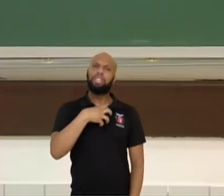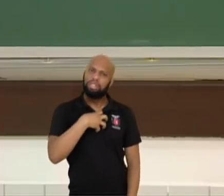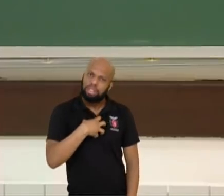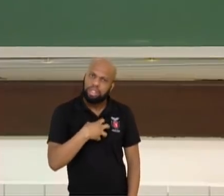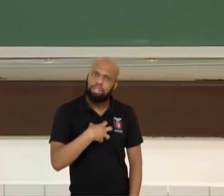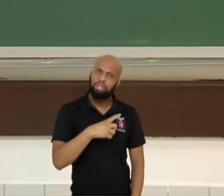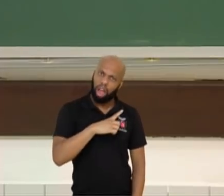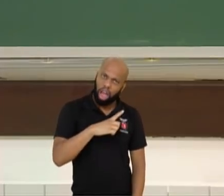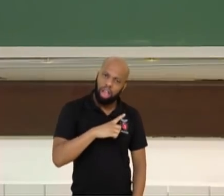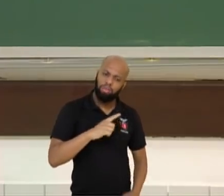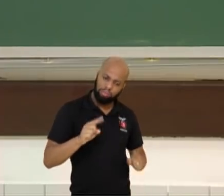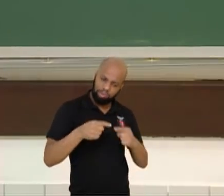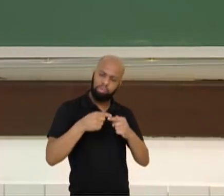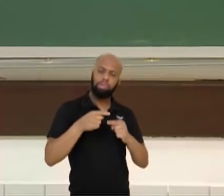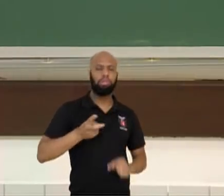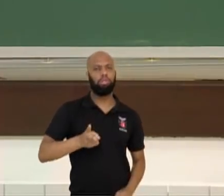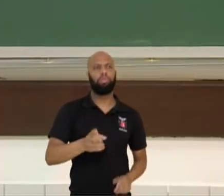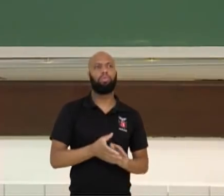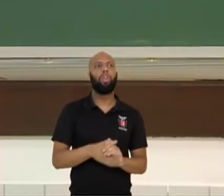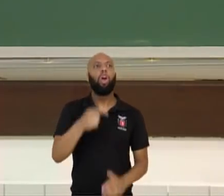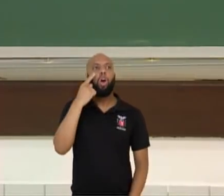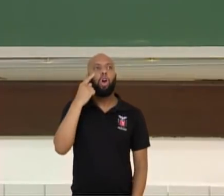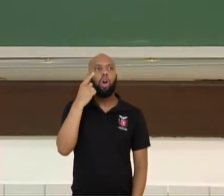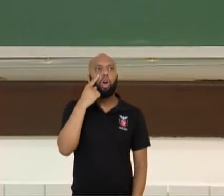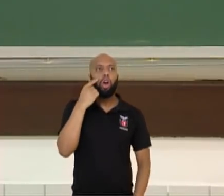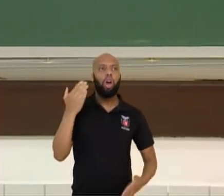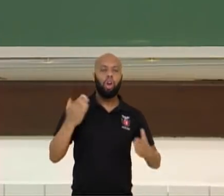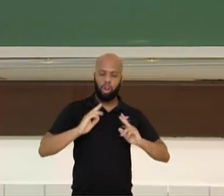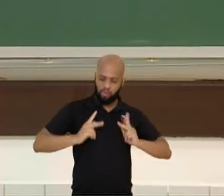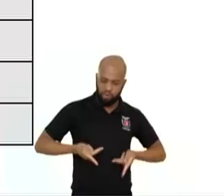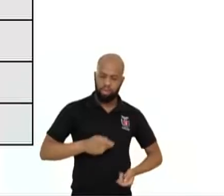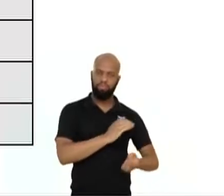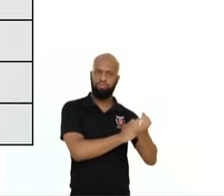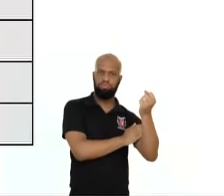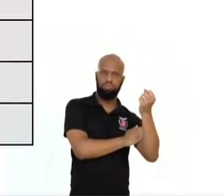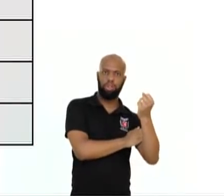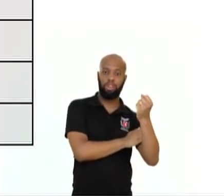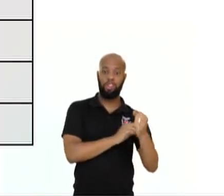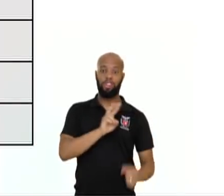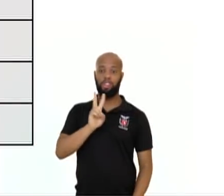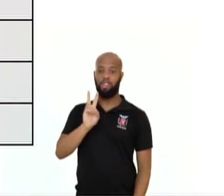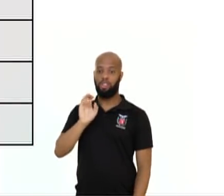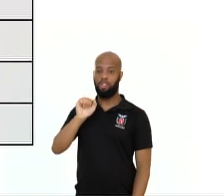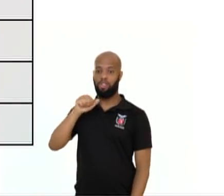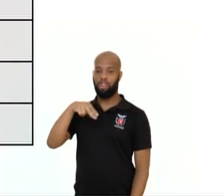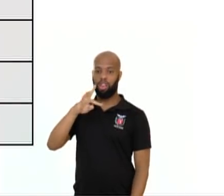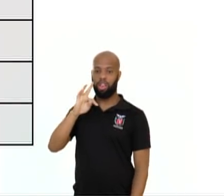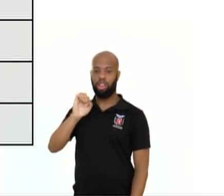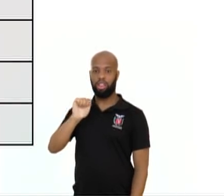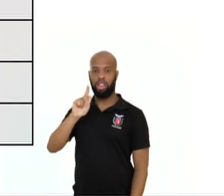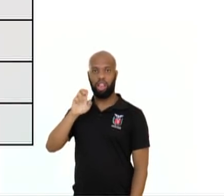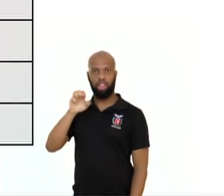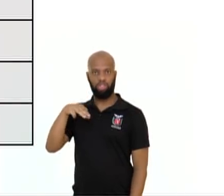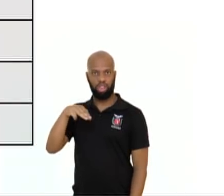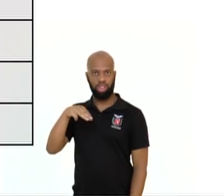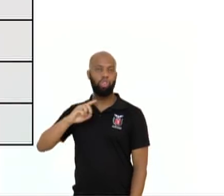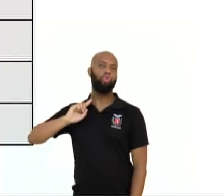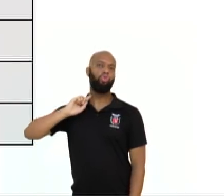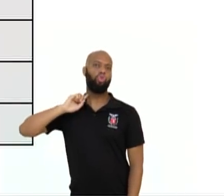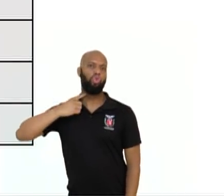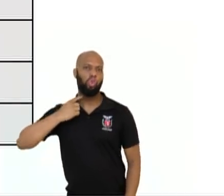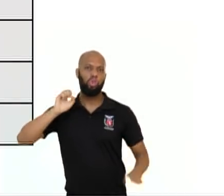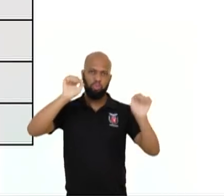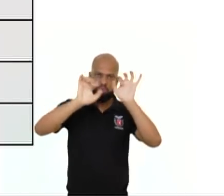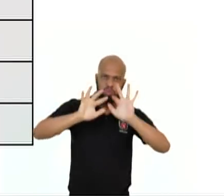faz, deixa ela aí, tá? Vamos começar aqui. Força humana. Uma vantagem, não é poluente. A gente está usando a força do